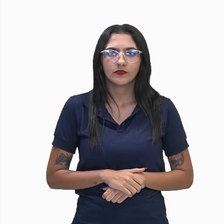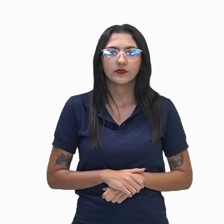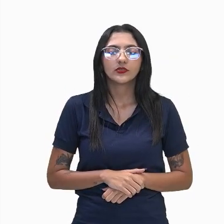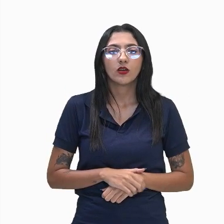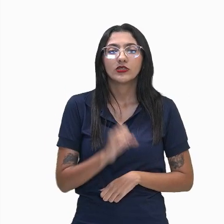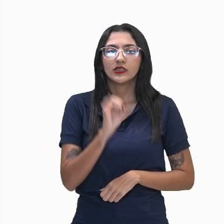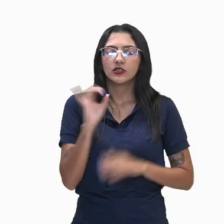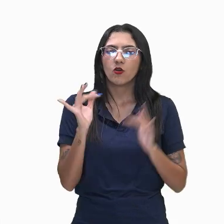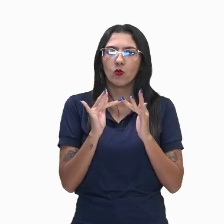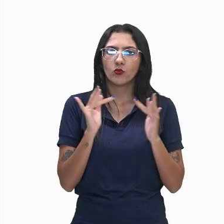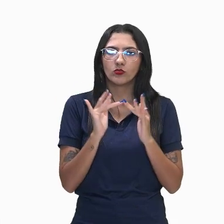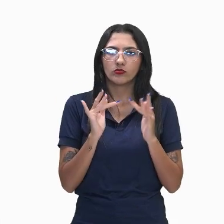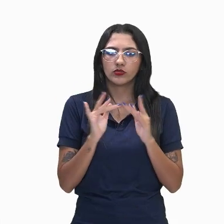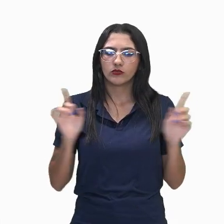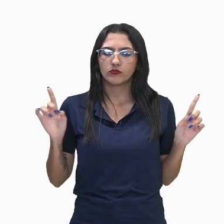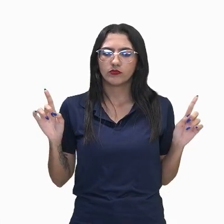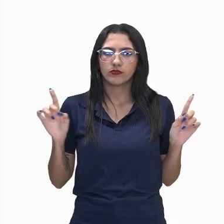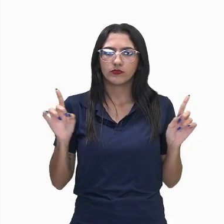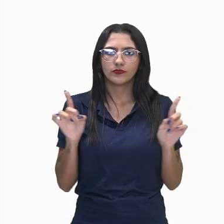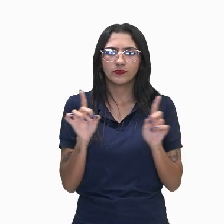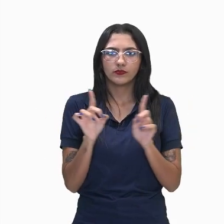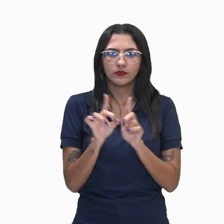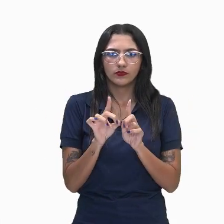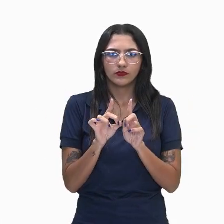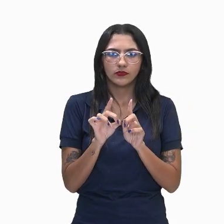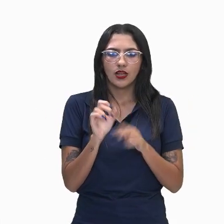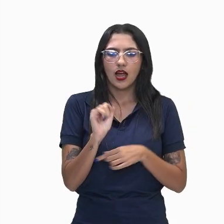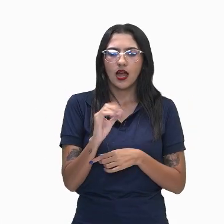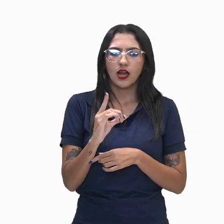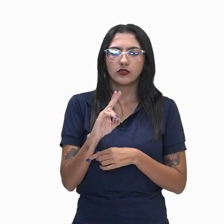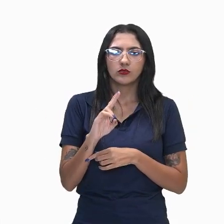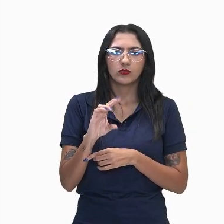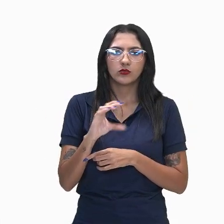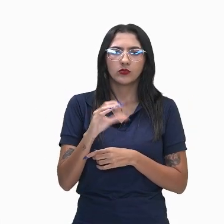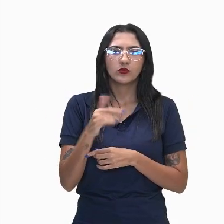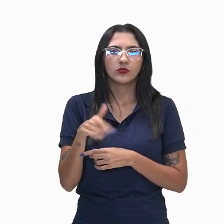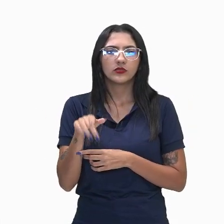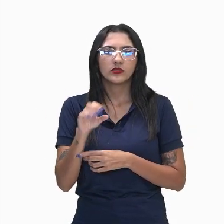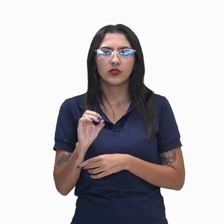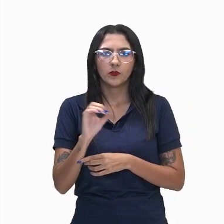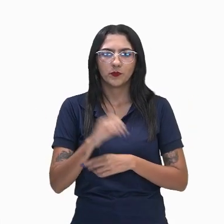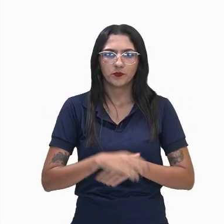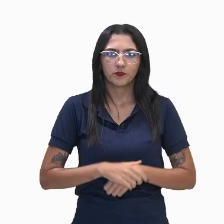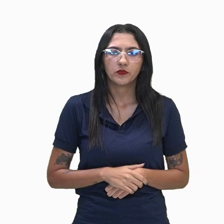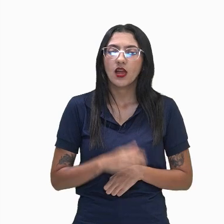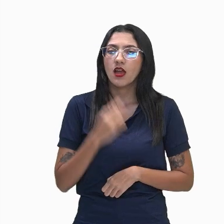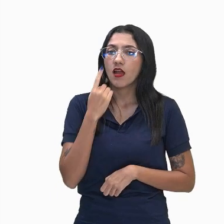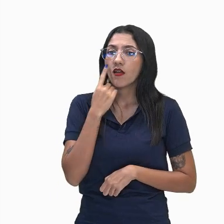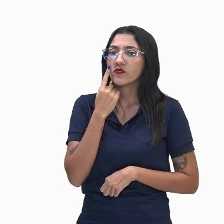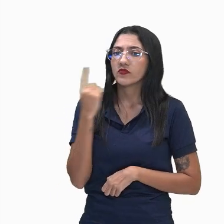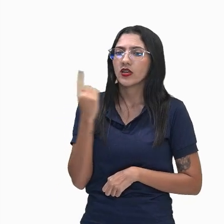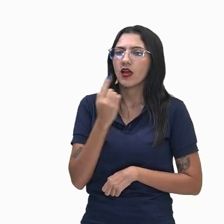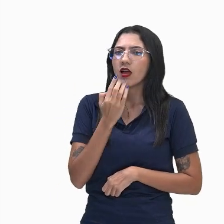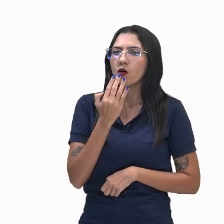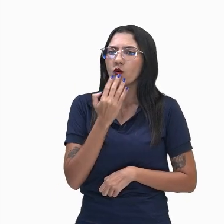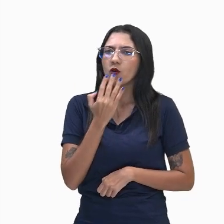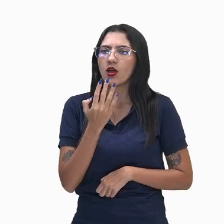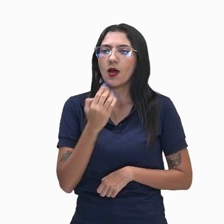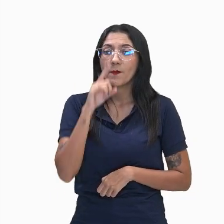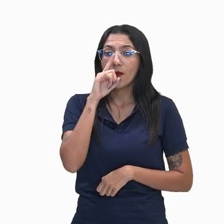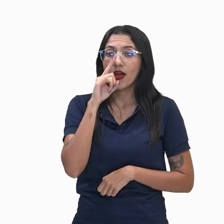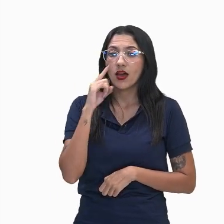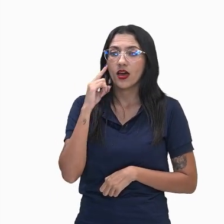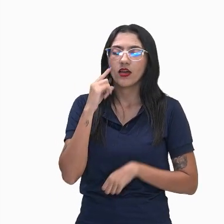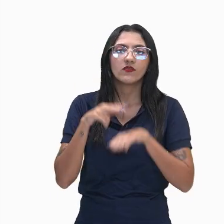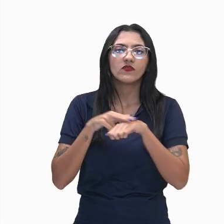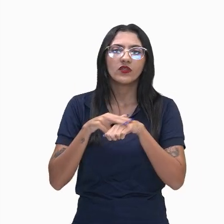aproximando, ele está fazendo uma adução. E percebe que tem a bola amarela e verde aí, que são as